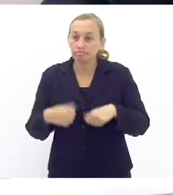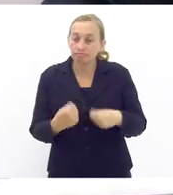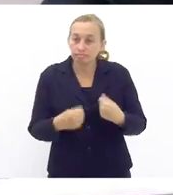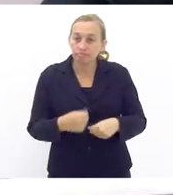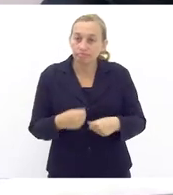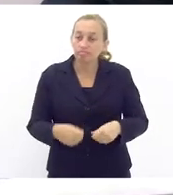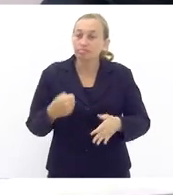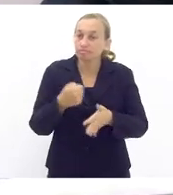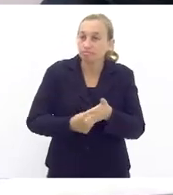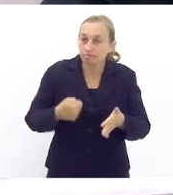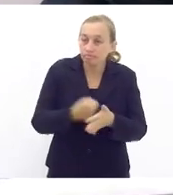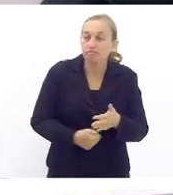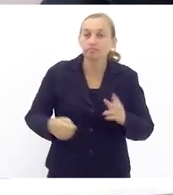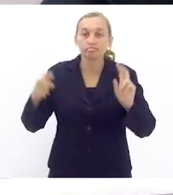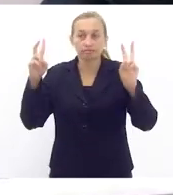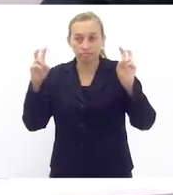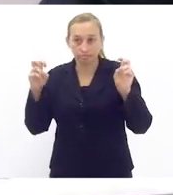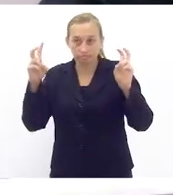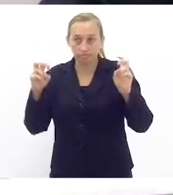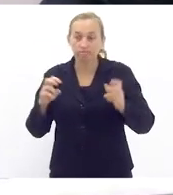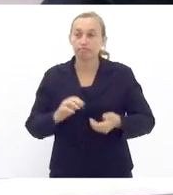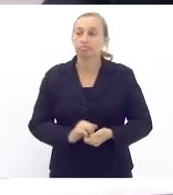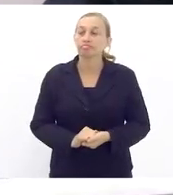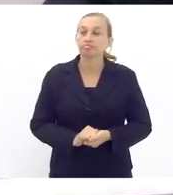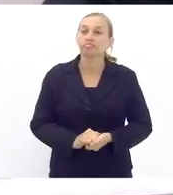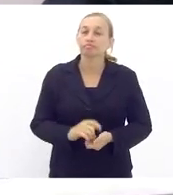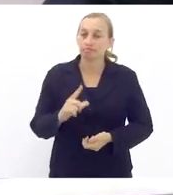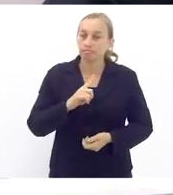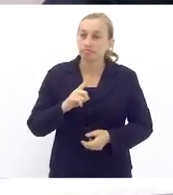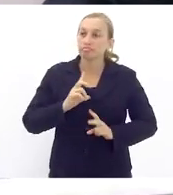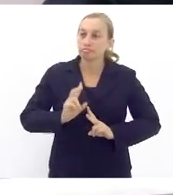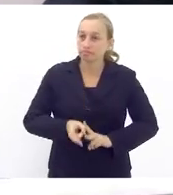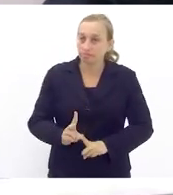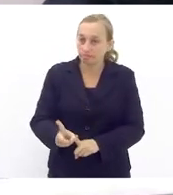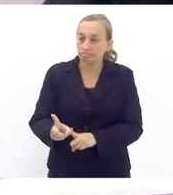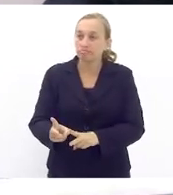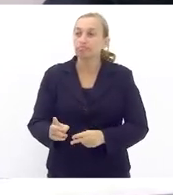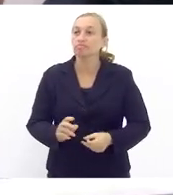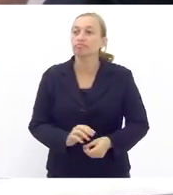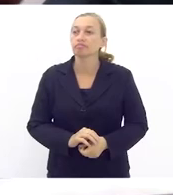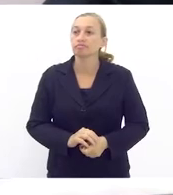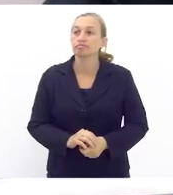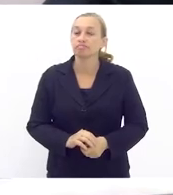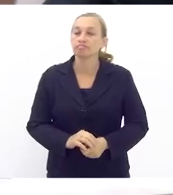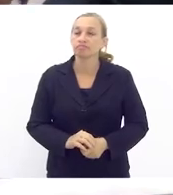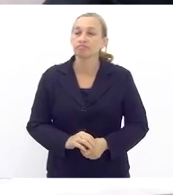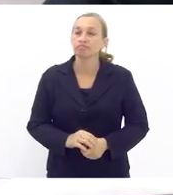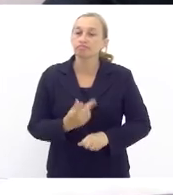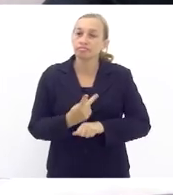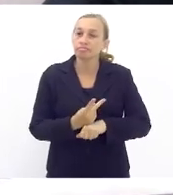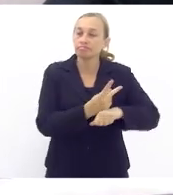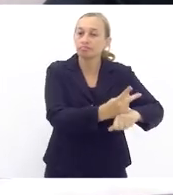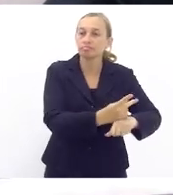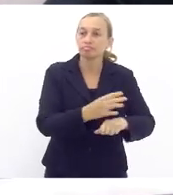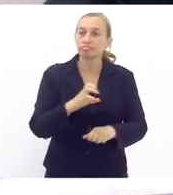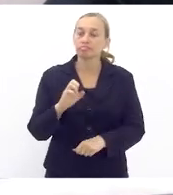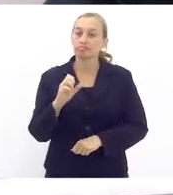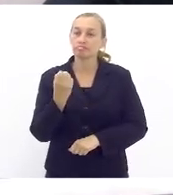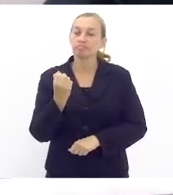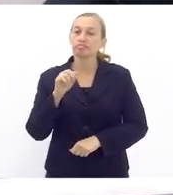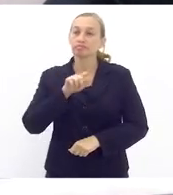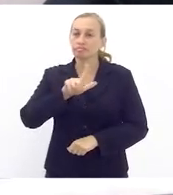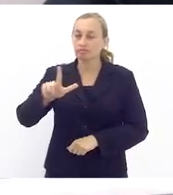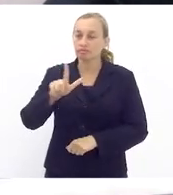batalhar por isso é para que a gente tem uma continuidade né e o prêmio Shell mostrou para